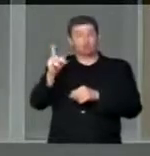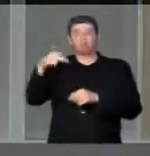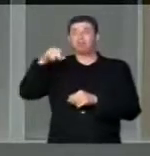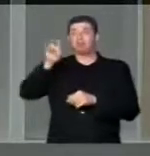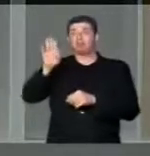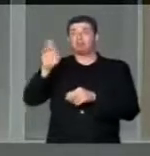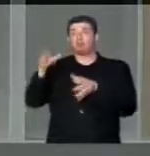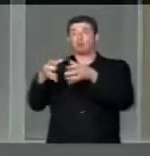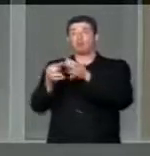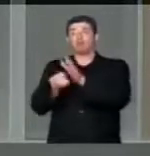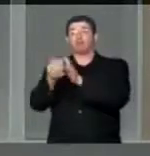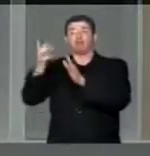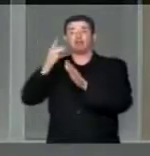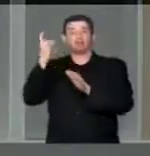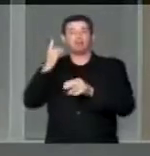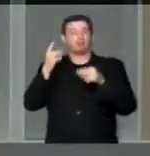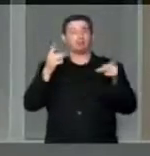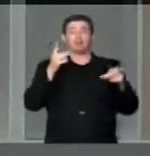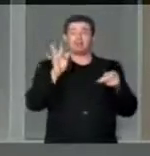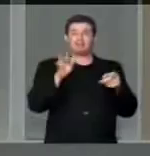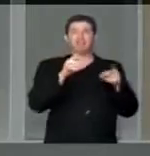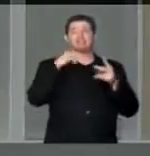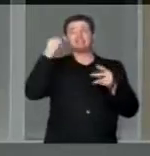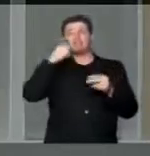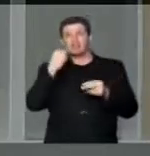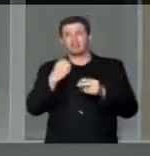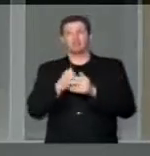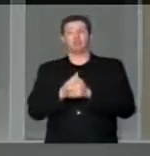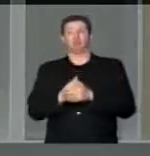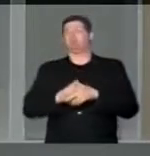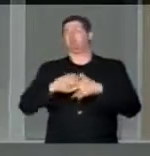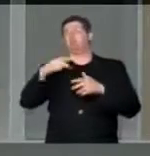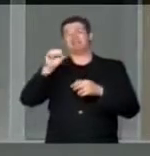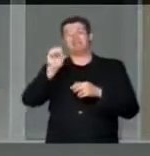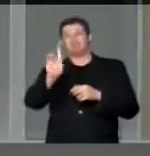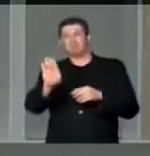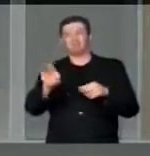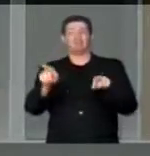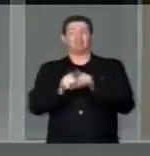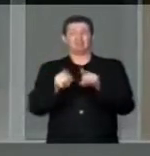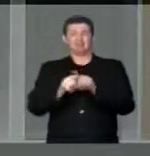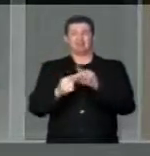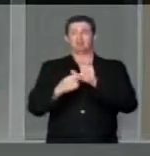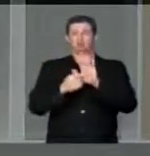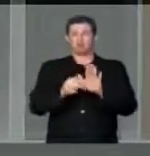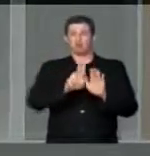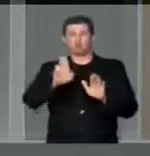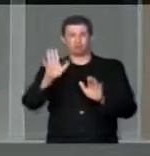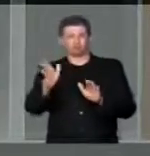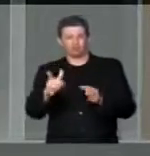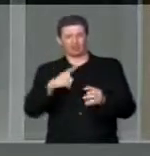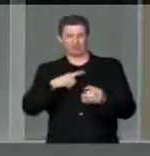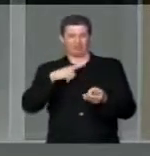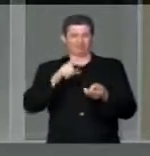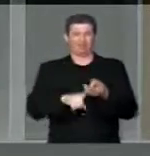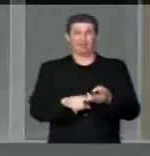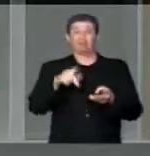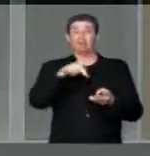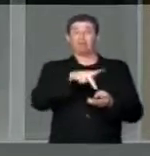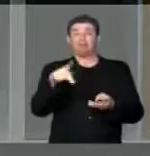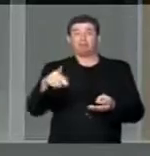PMDB e tantos outros parlamentares do PT, senadores do PSDB também apareceram, e etc., do